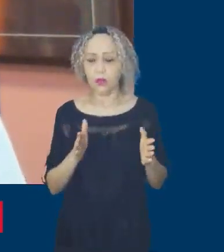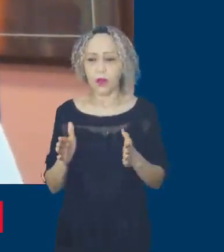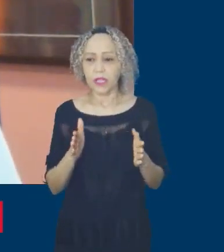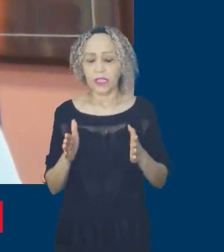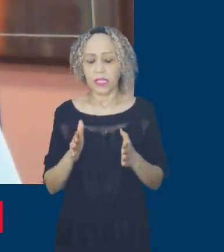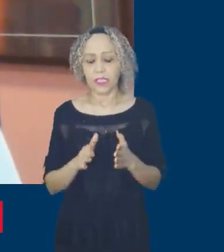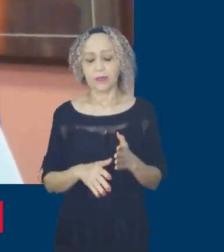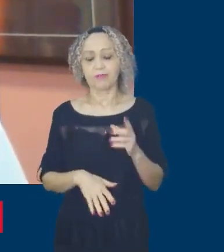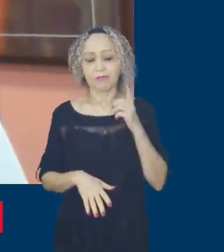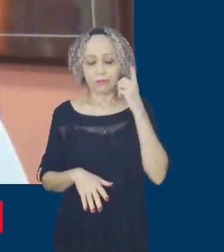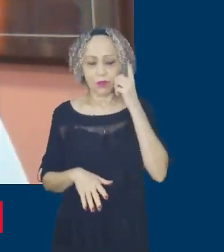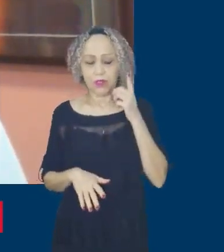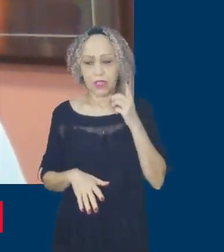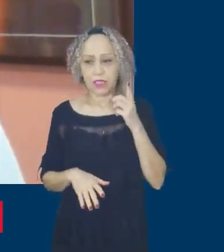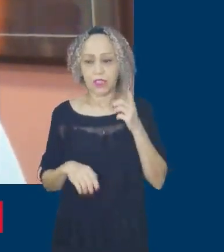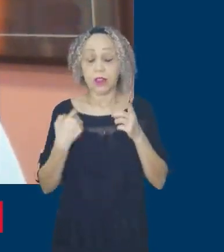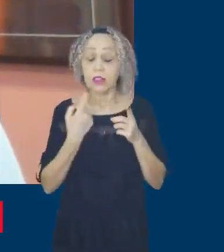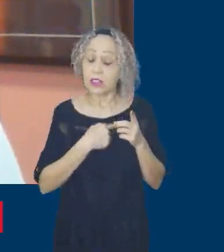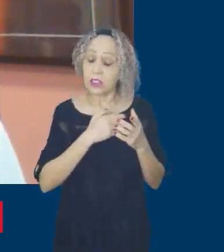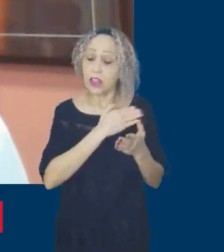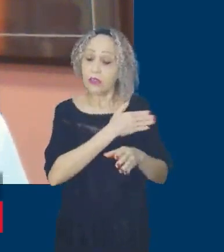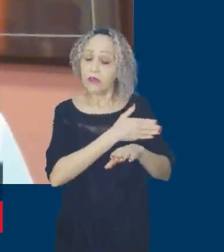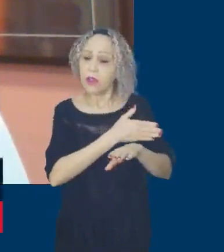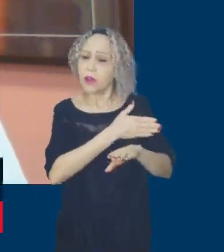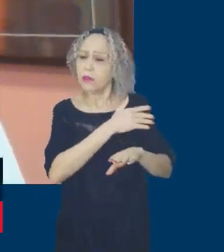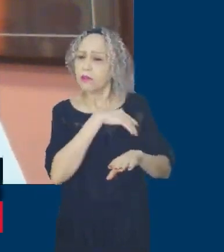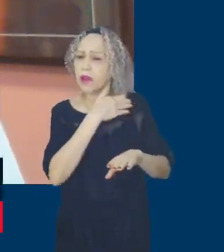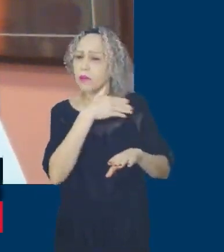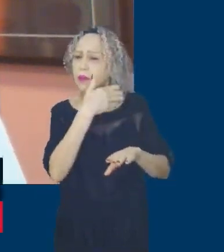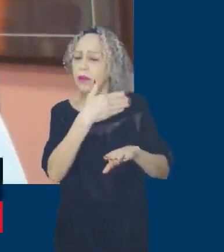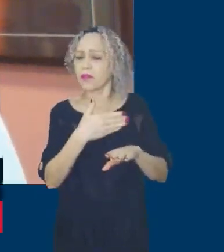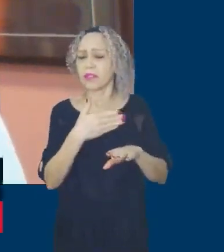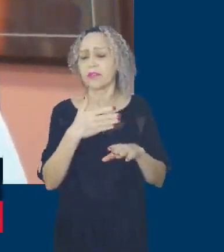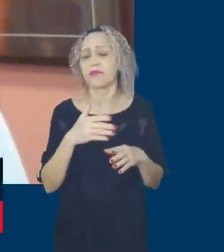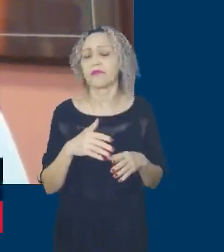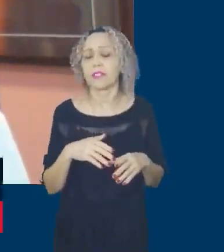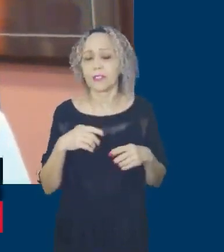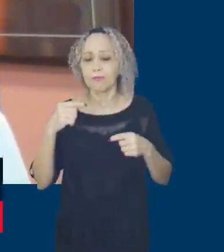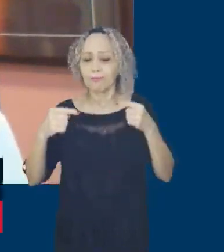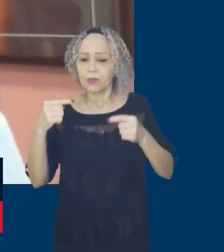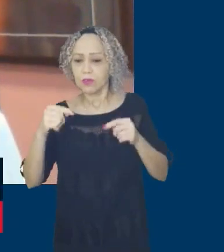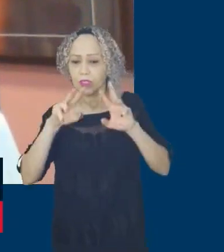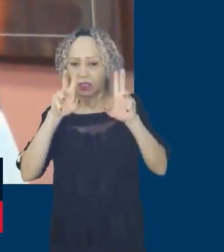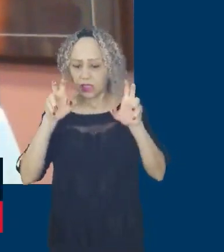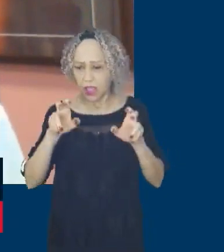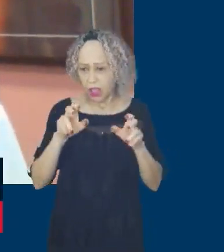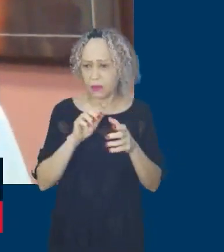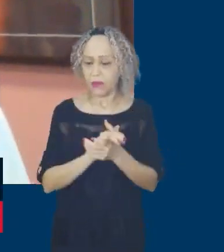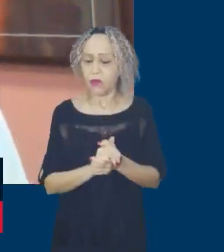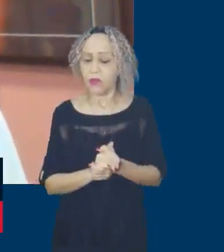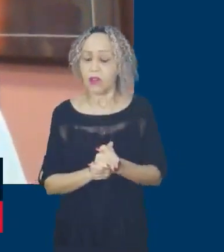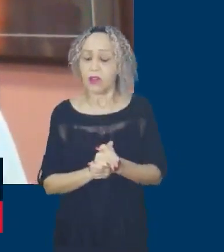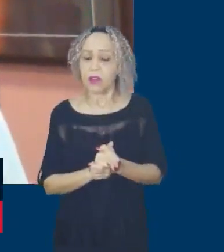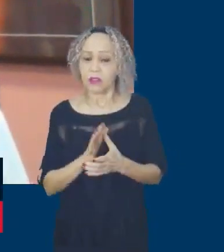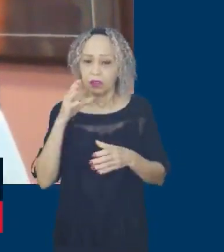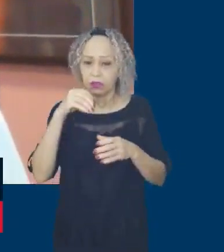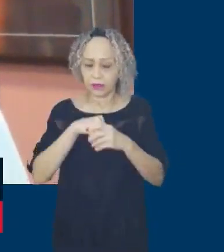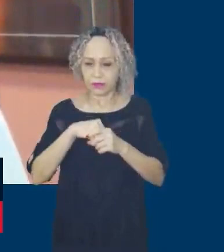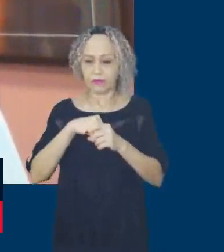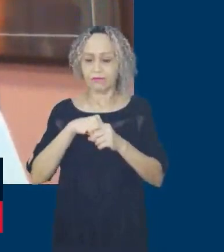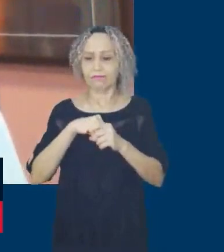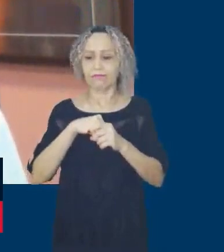tema, não só da paridade de gênero no parlamento, que é um debate que a gente precisa avançar,